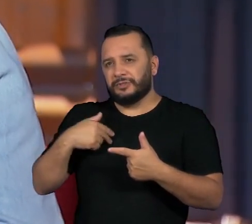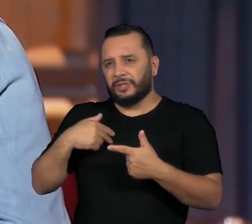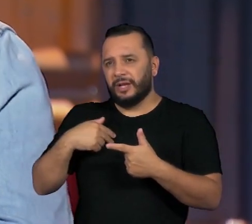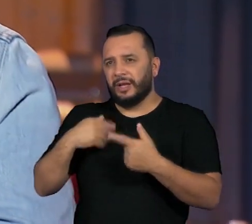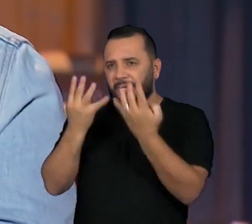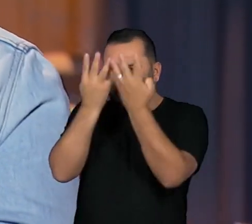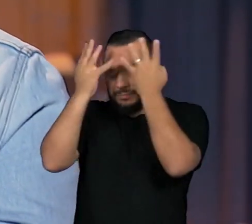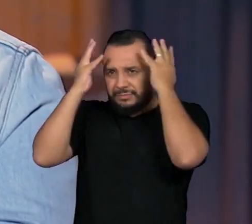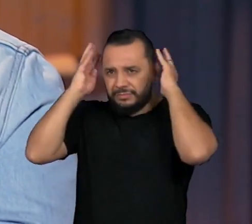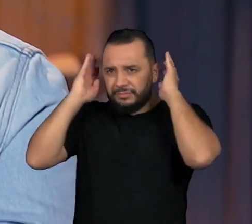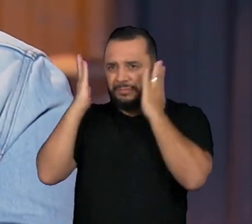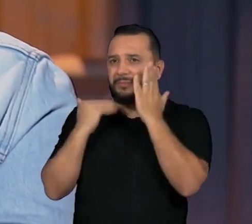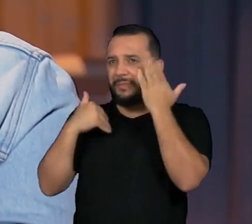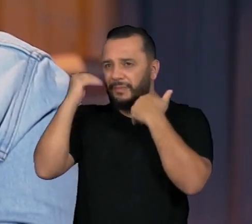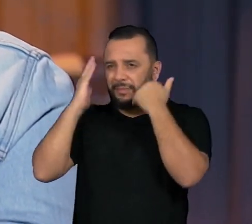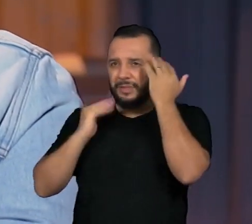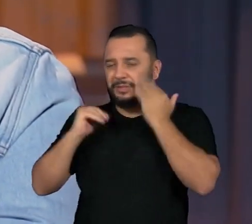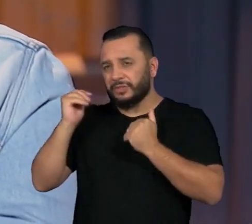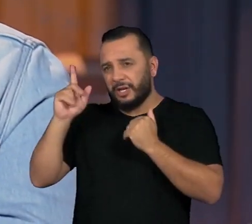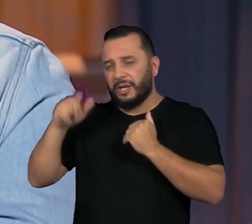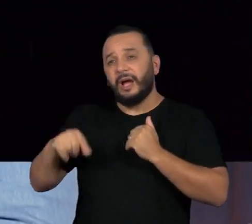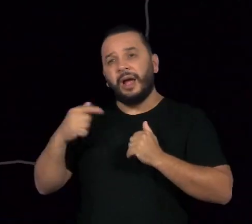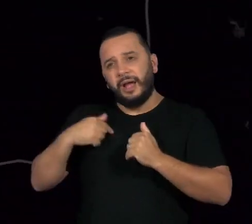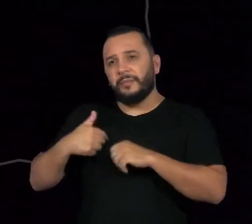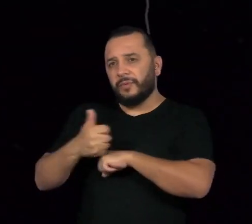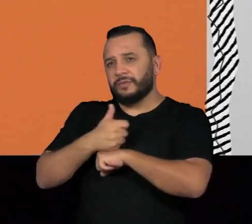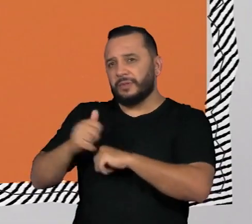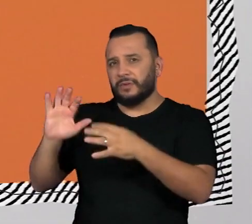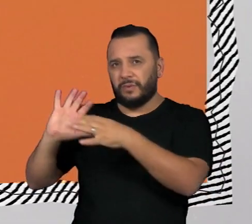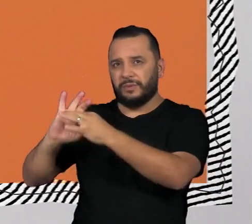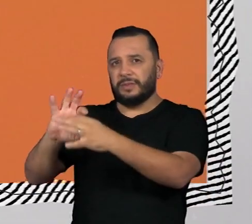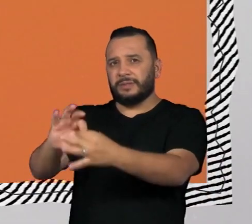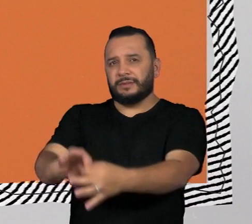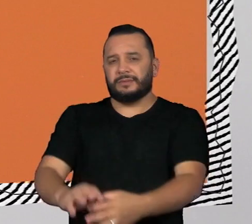culturas diferentes, são especialistas nesses contextos.